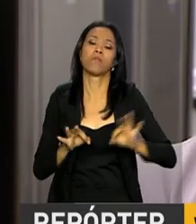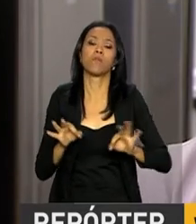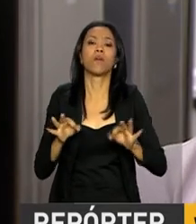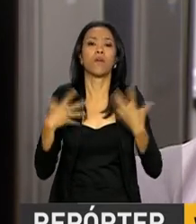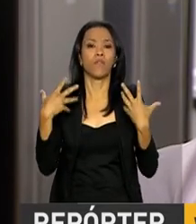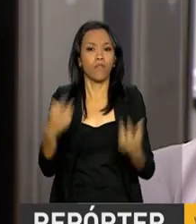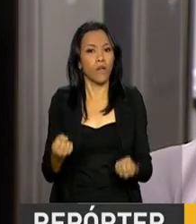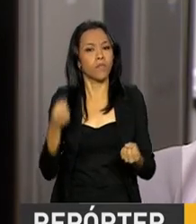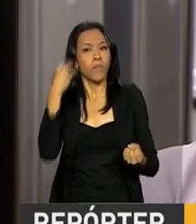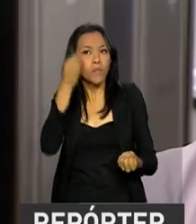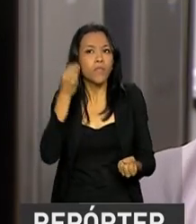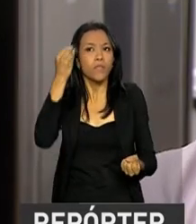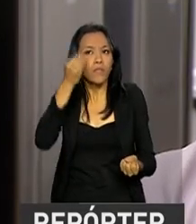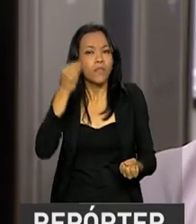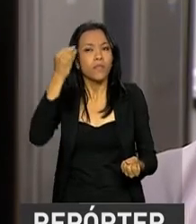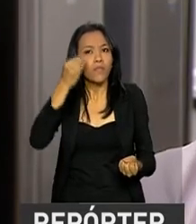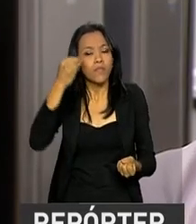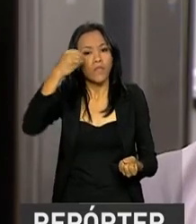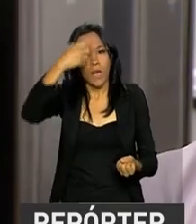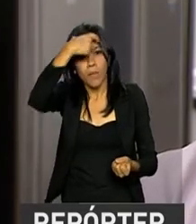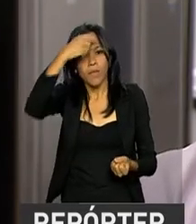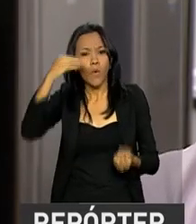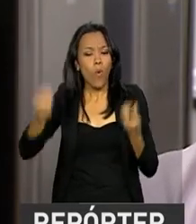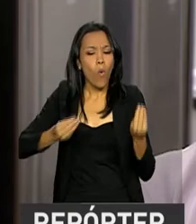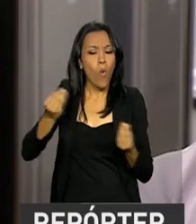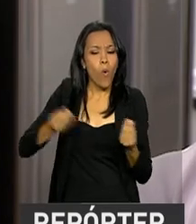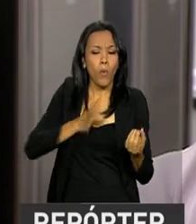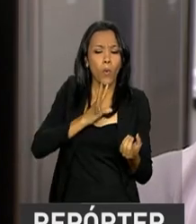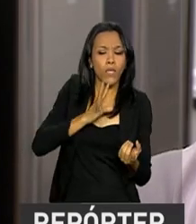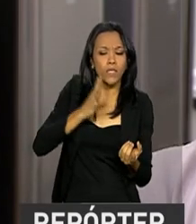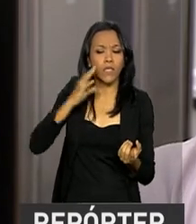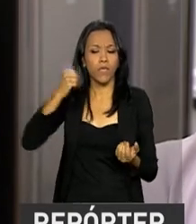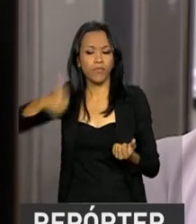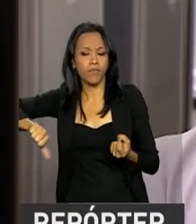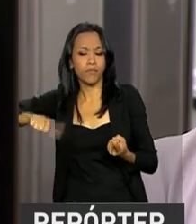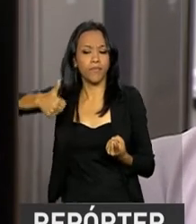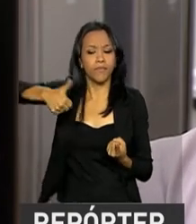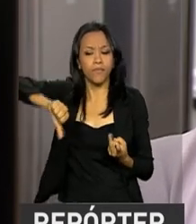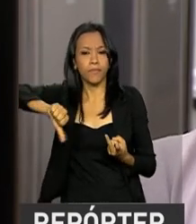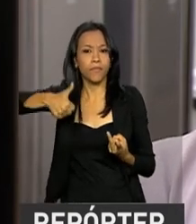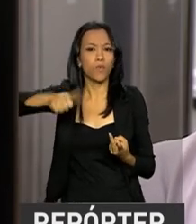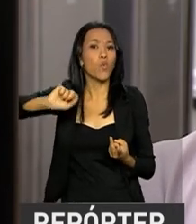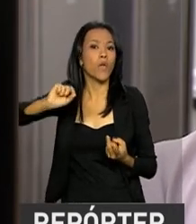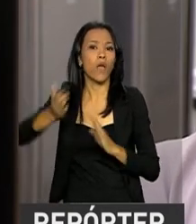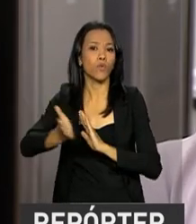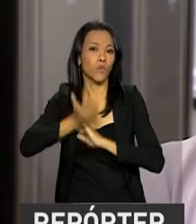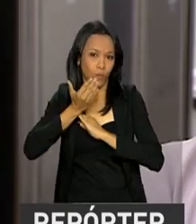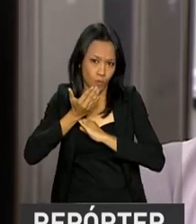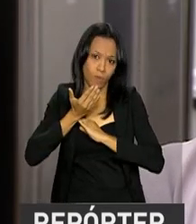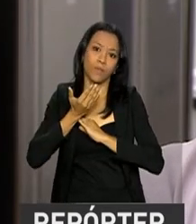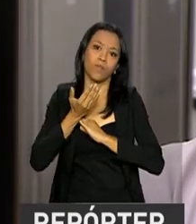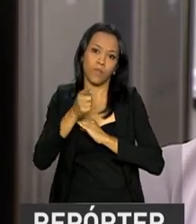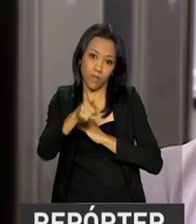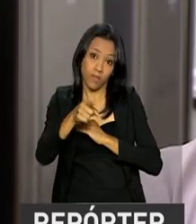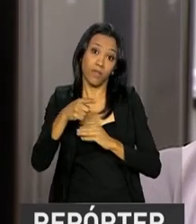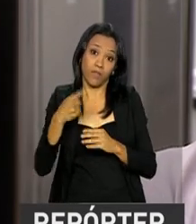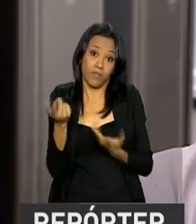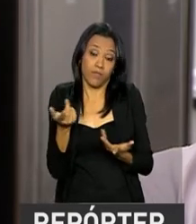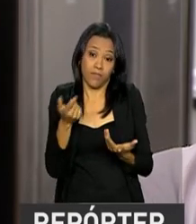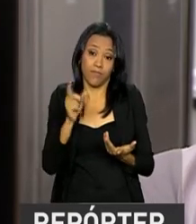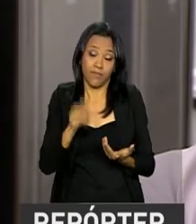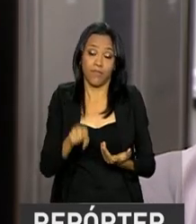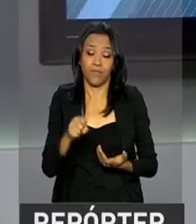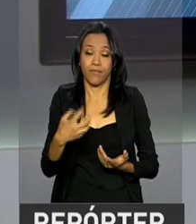gente vai prevalecendo vai vai prover o melhor também o que funciona eo que não funciona o que o que ajuda mais do que os do - e acho que isso acaba afetando